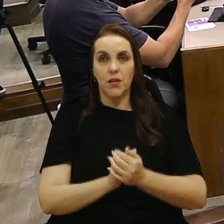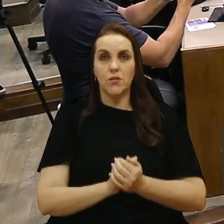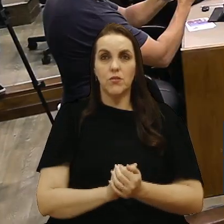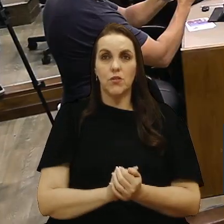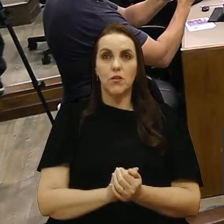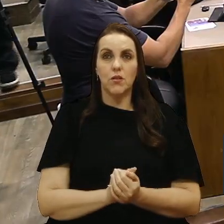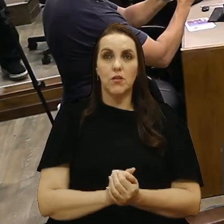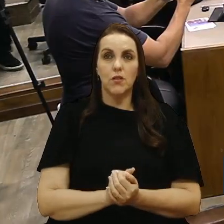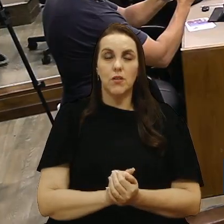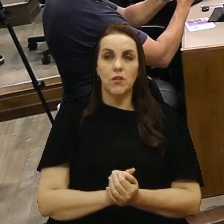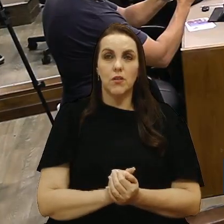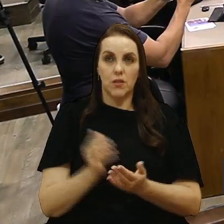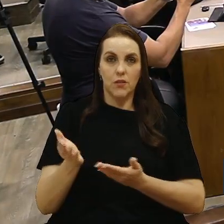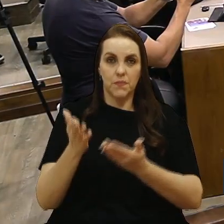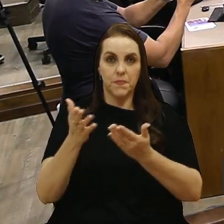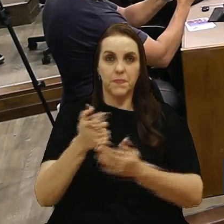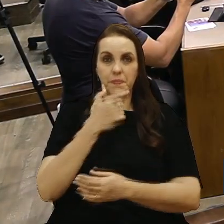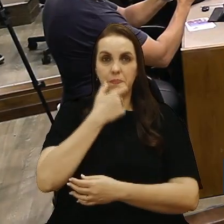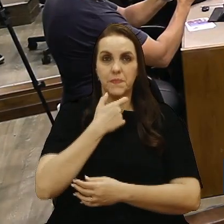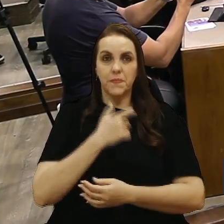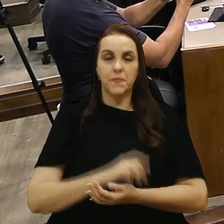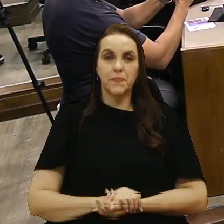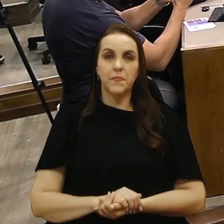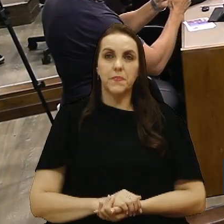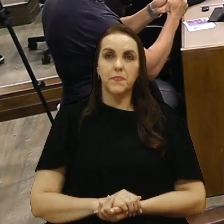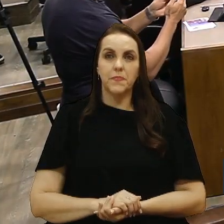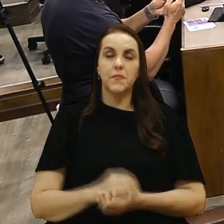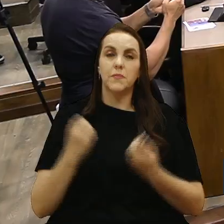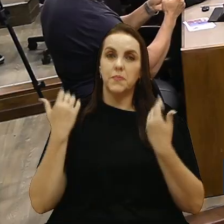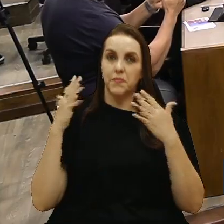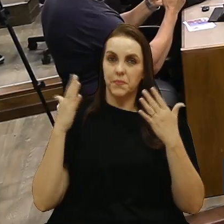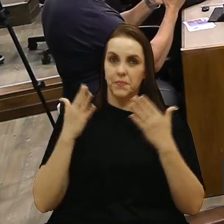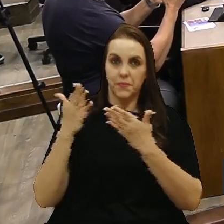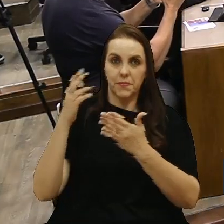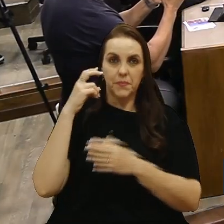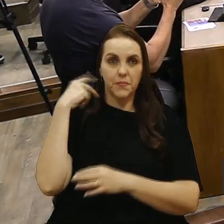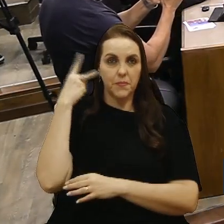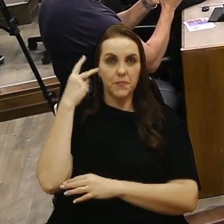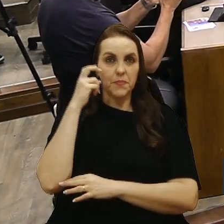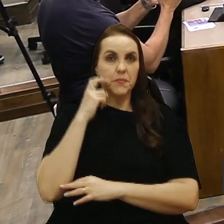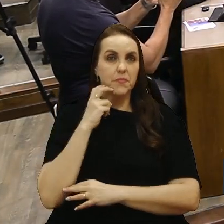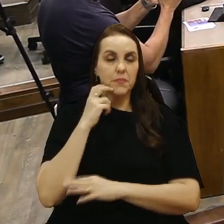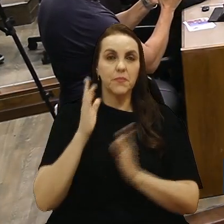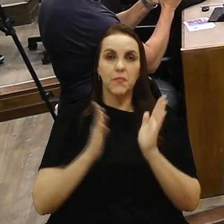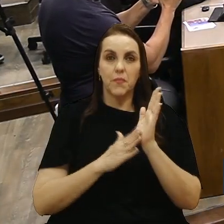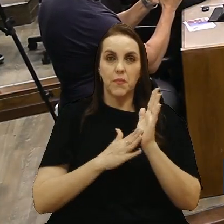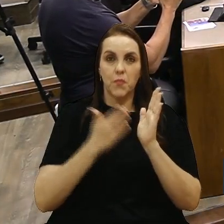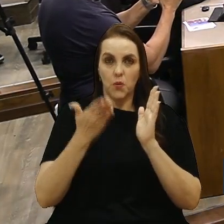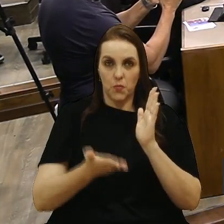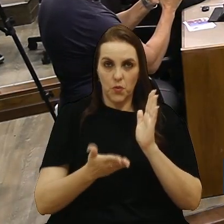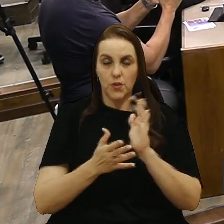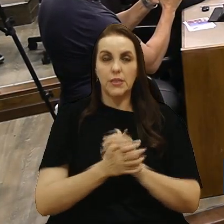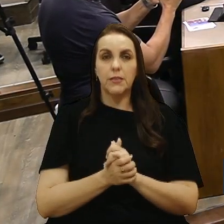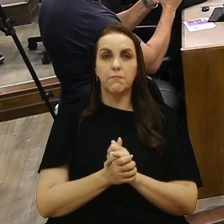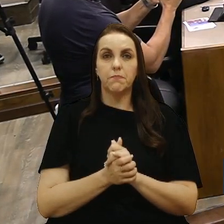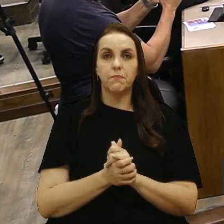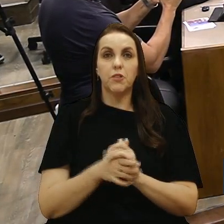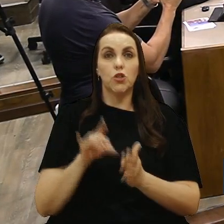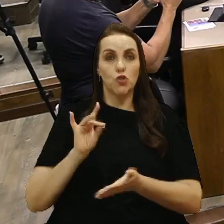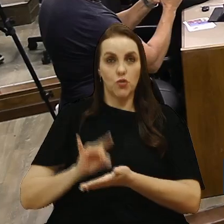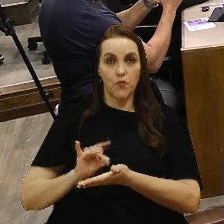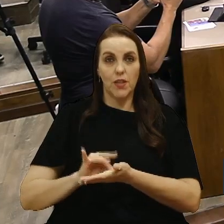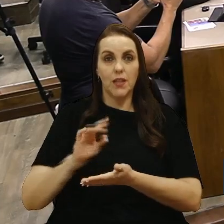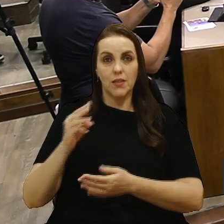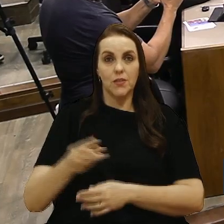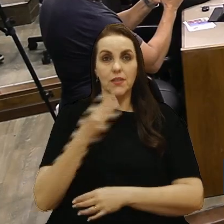sua parte, vereador Cristiano Becker. Tenho que lhe parabenizar, vereador Daniel Santos, né, pela propositura que o senhor traz aqui. De fato, pela